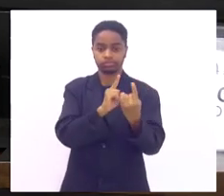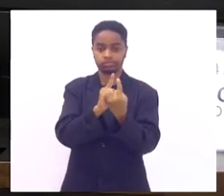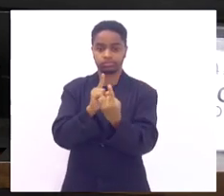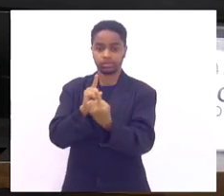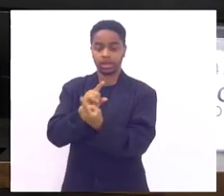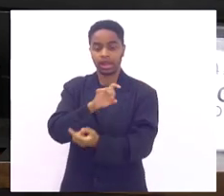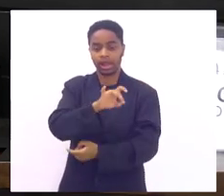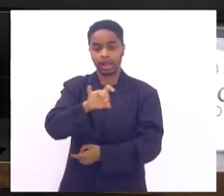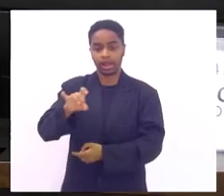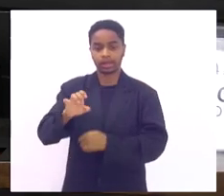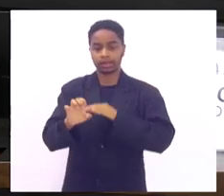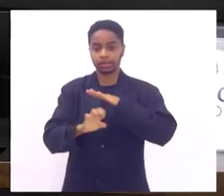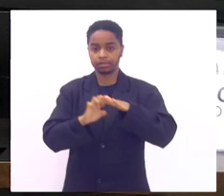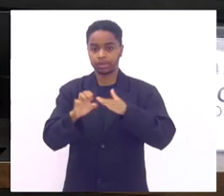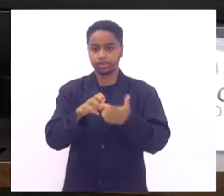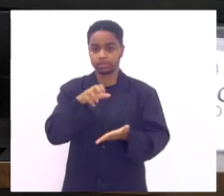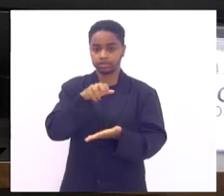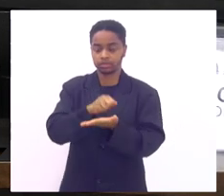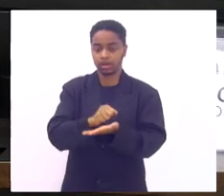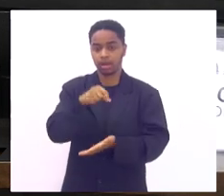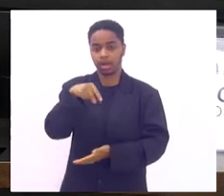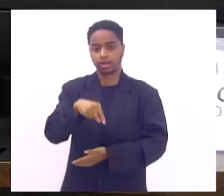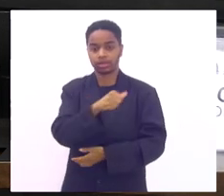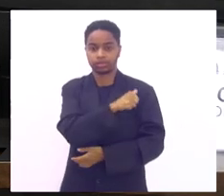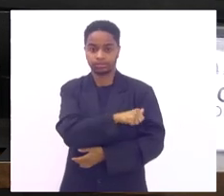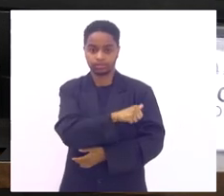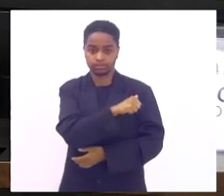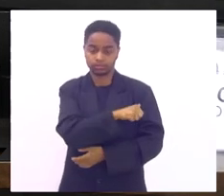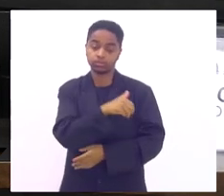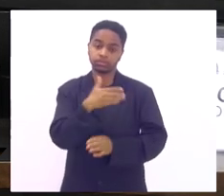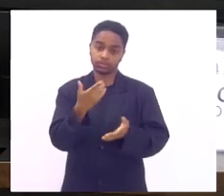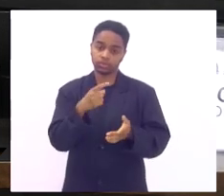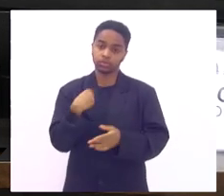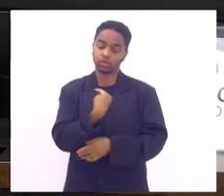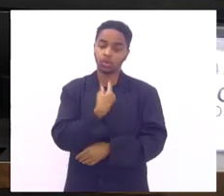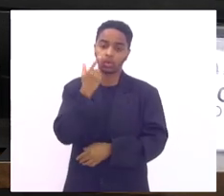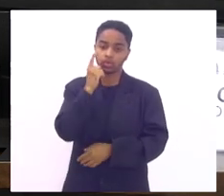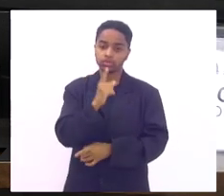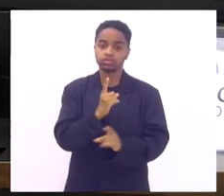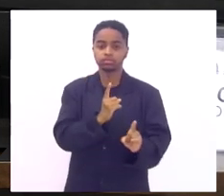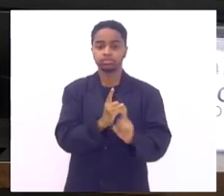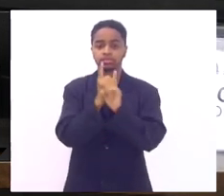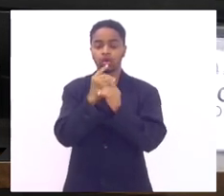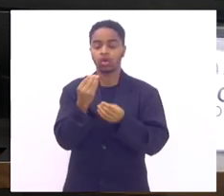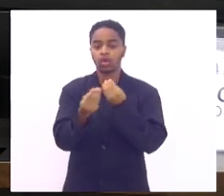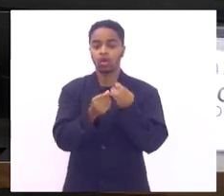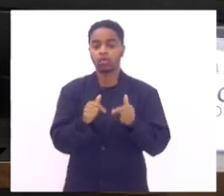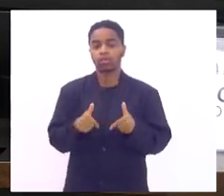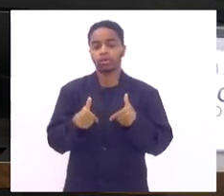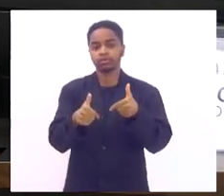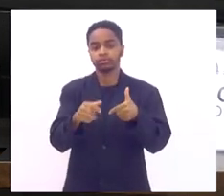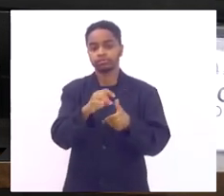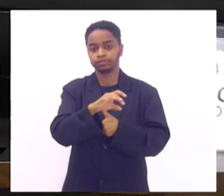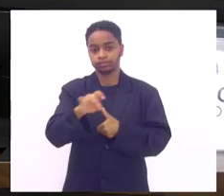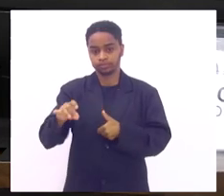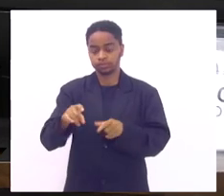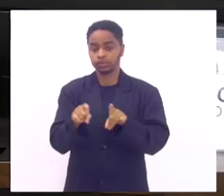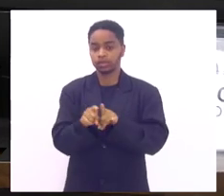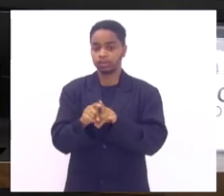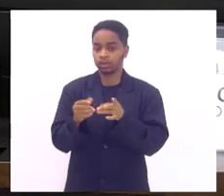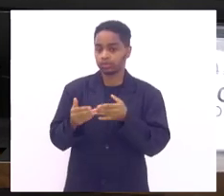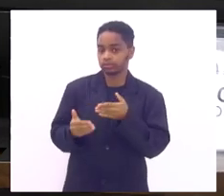registrada, cadastrada no Estado do Rio de Janeiro, a gente vai conseguir identificar a atuação profissional de todos. E a partir do momento que a